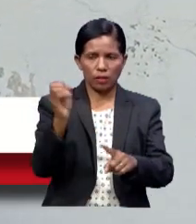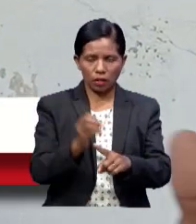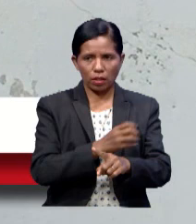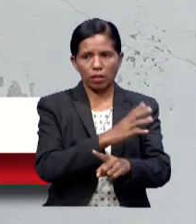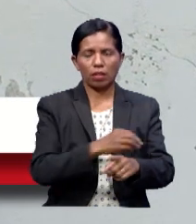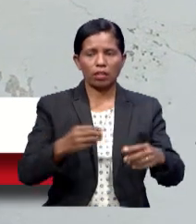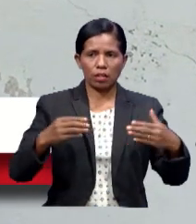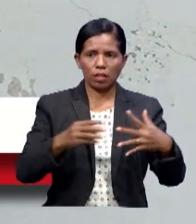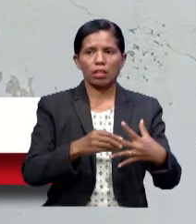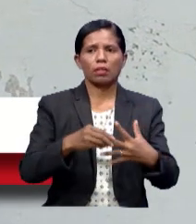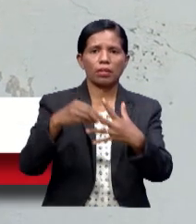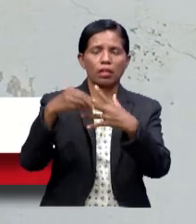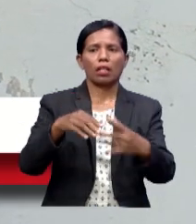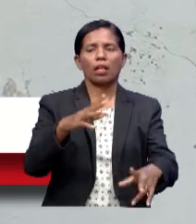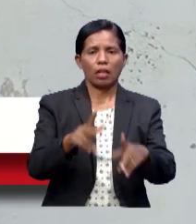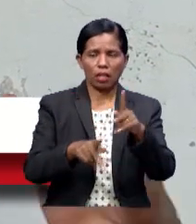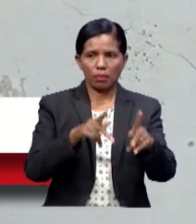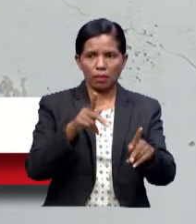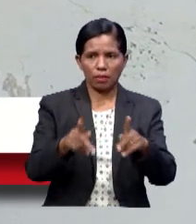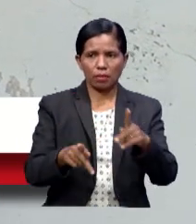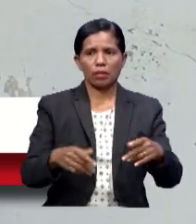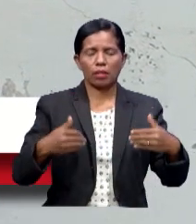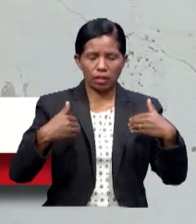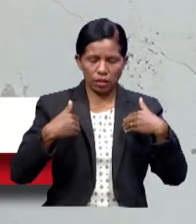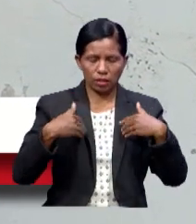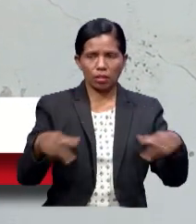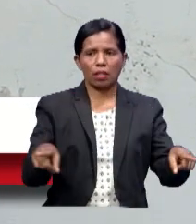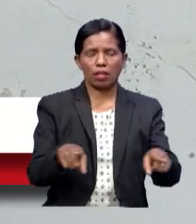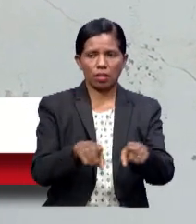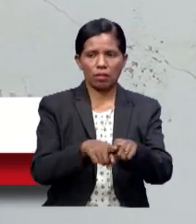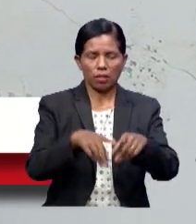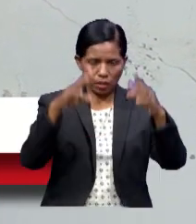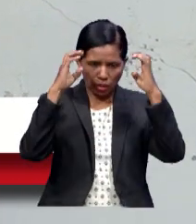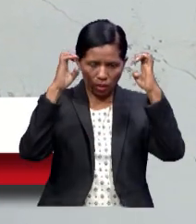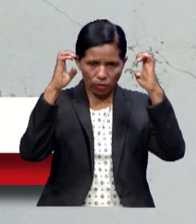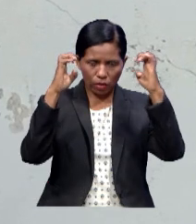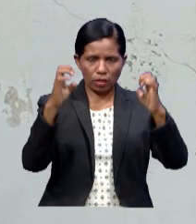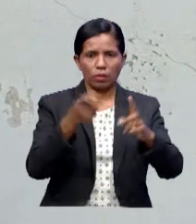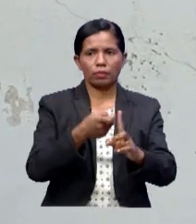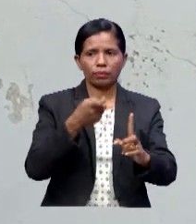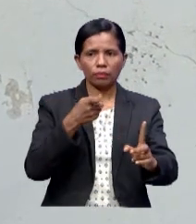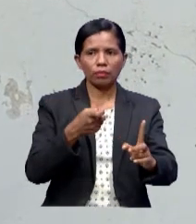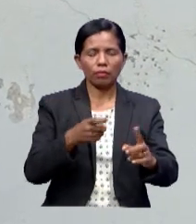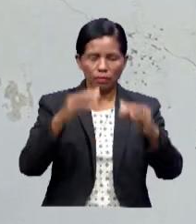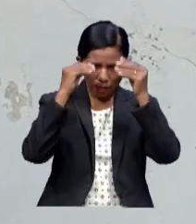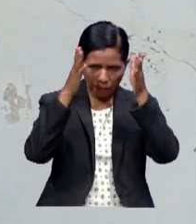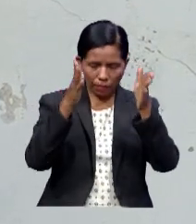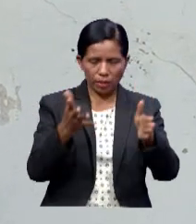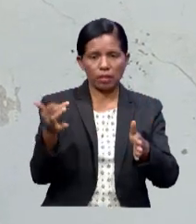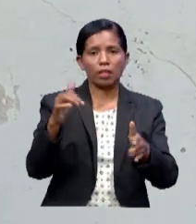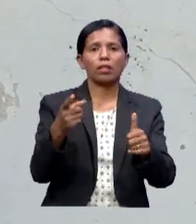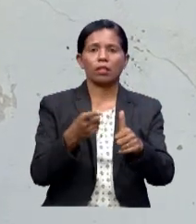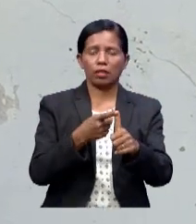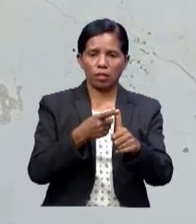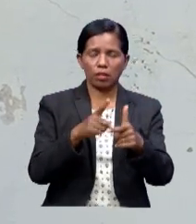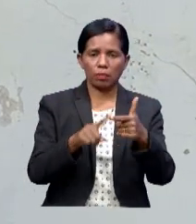em especialidade, né? Tem que é manebe a sair em curso ligado ao assunto educação e lixo menor em Neduni. Segundo,